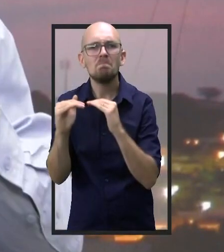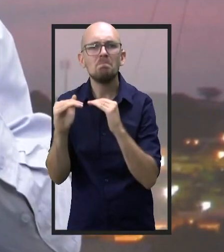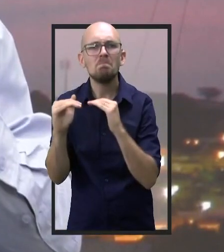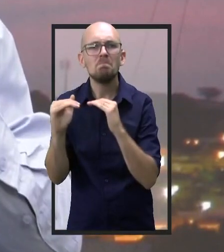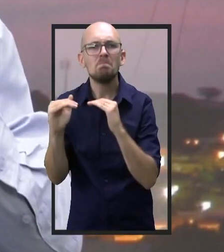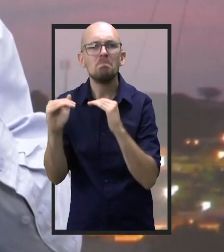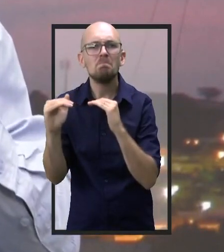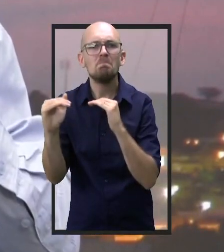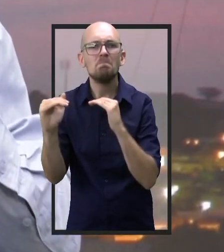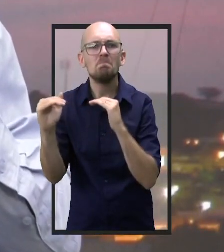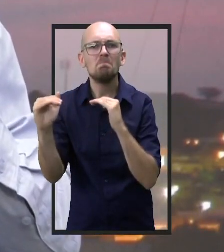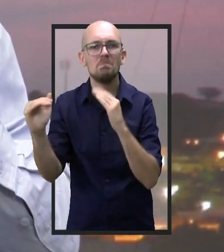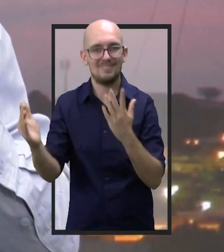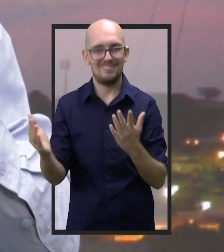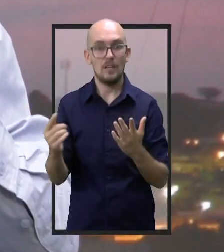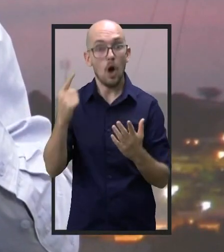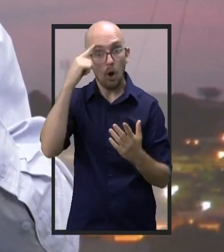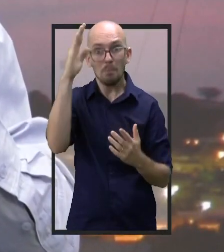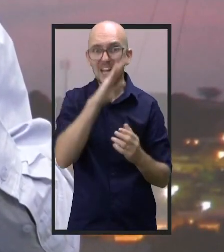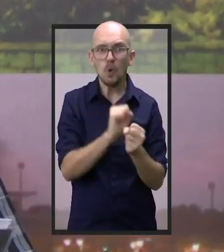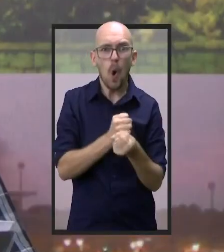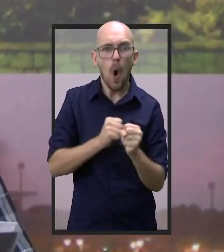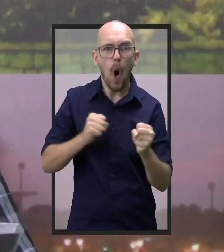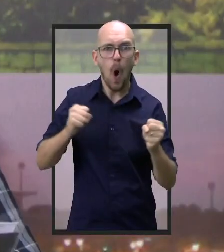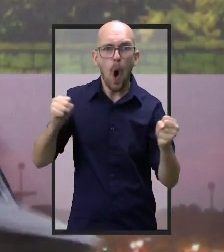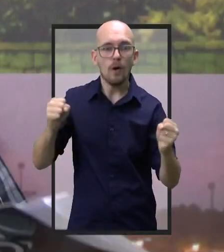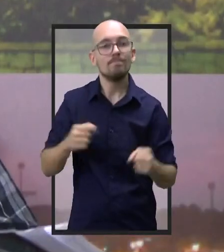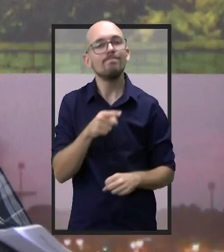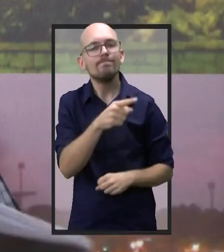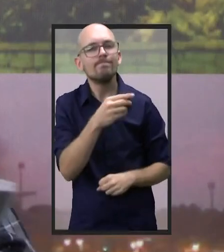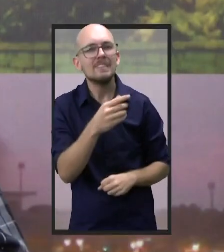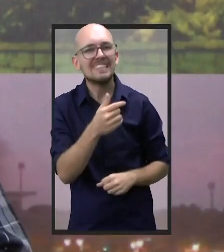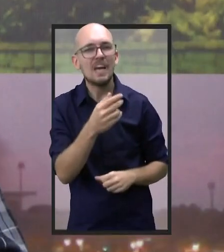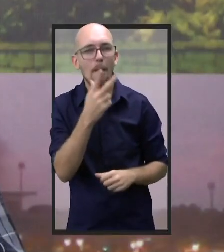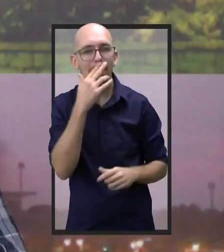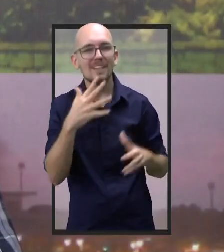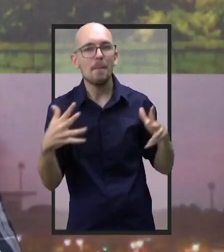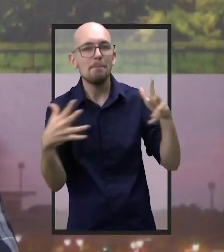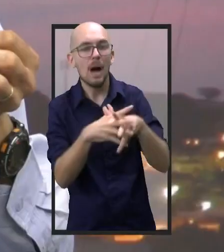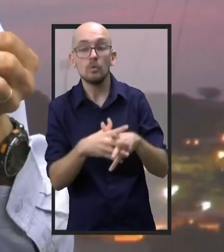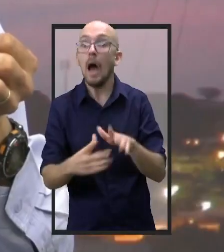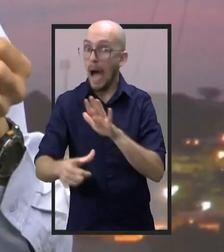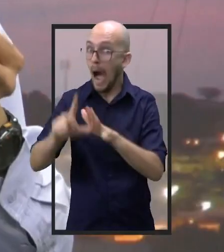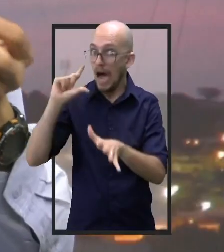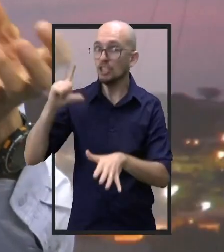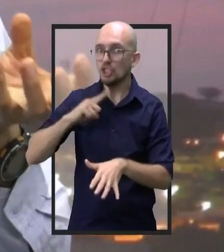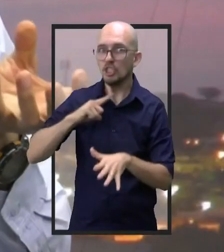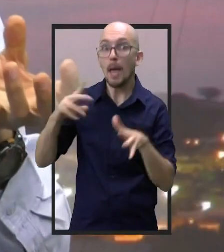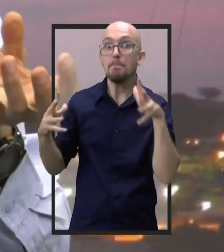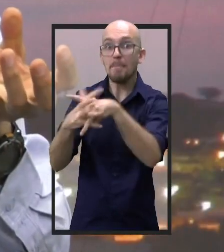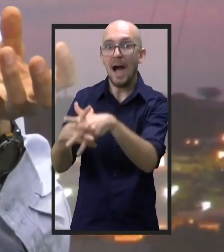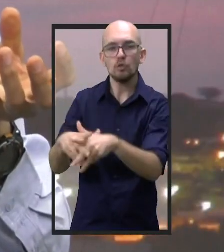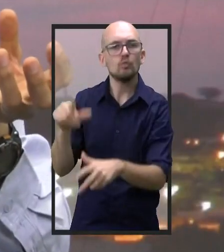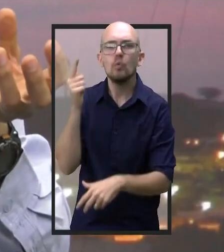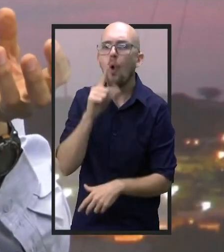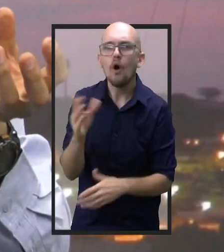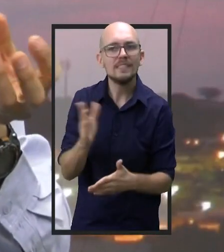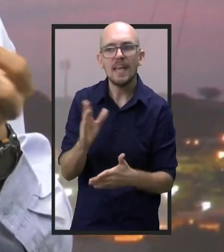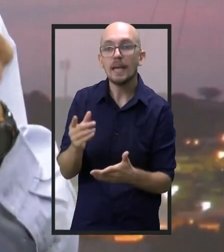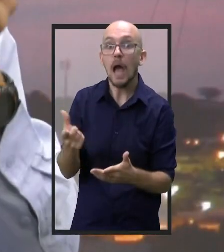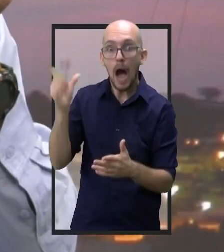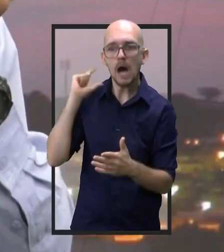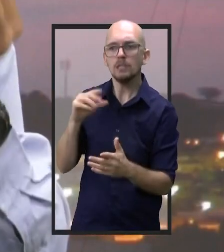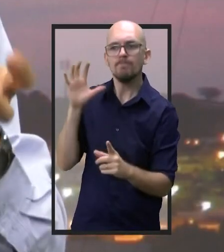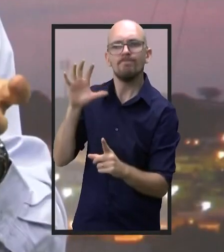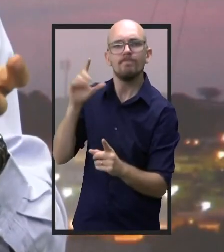tirando tudo esse de açúcar do mundo. Era para ter um impacto enorme, né? Antes tinha. Não conseguimos mais.